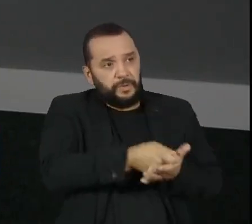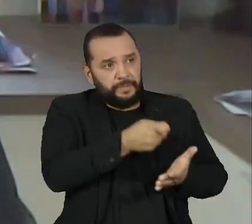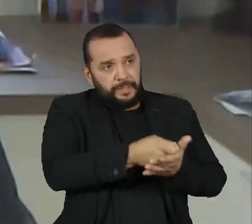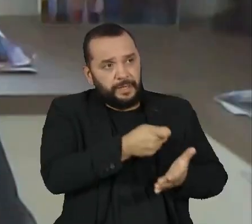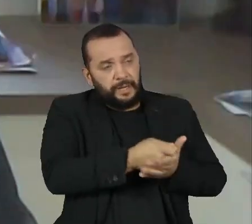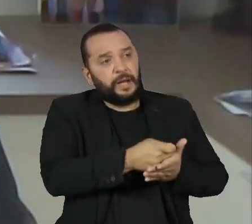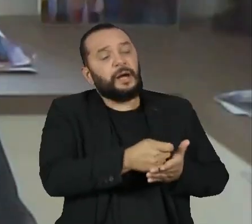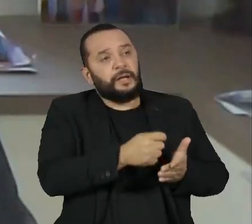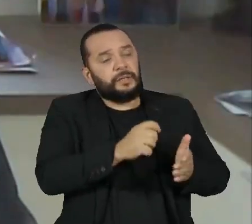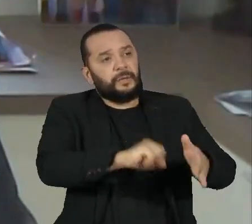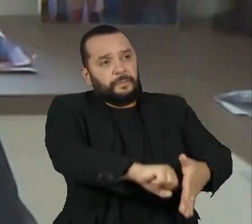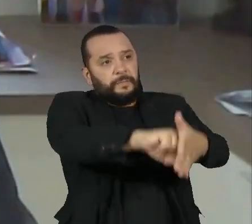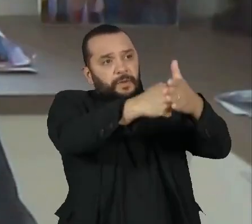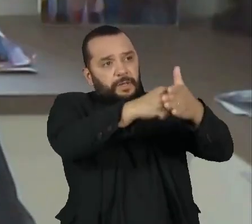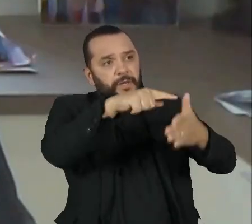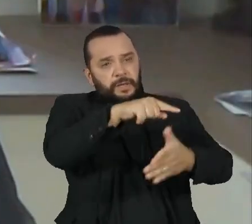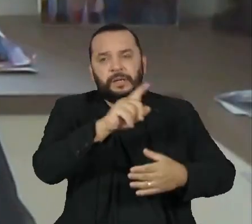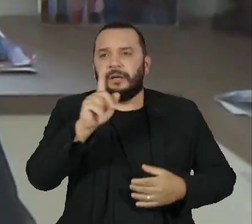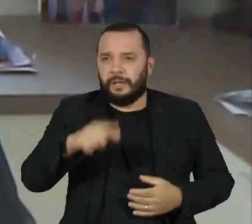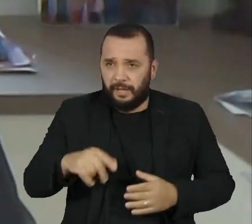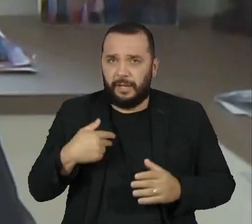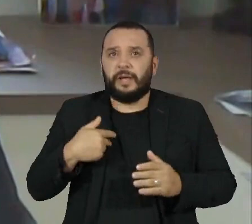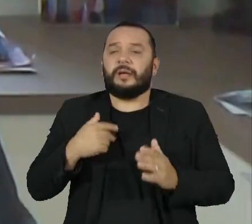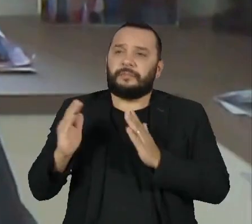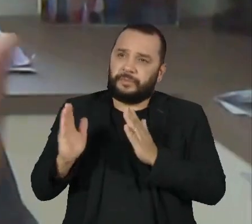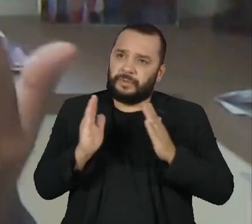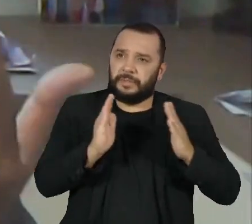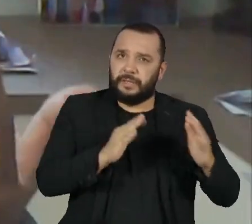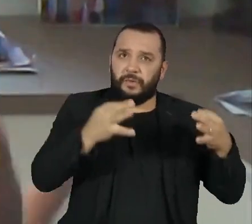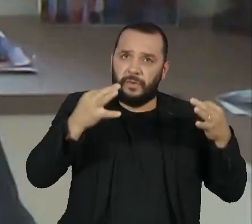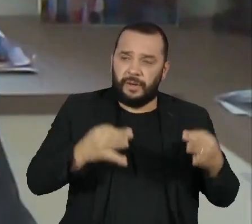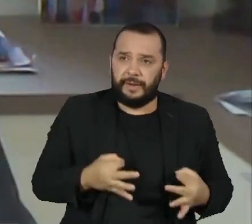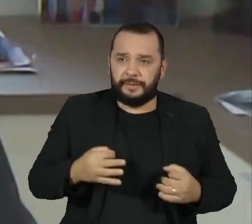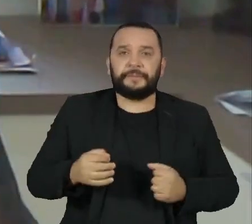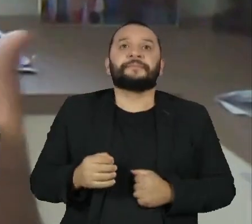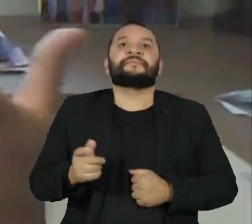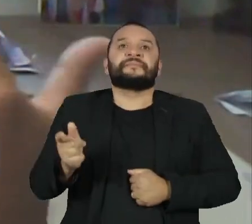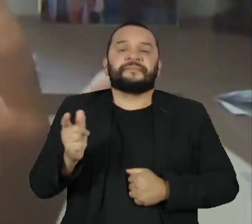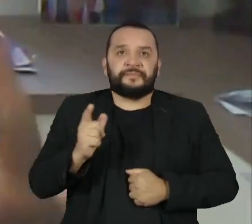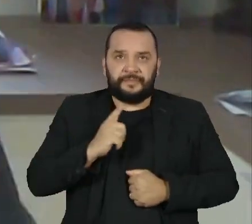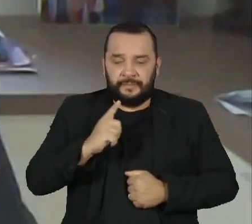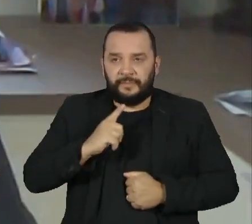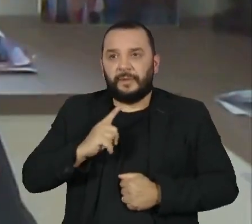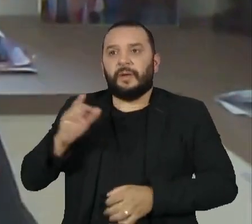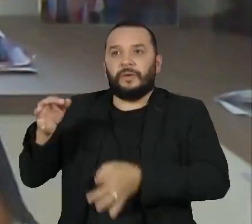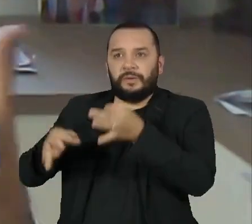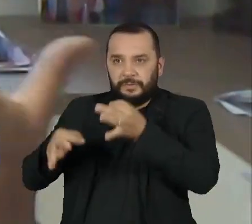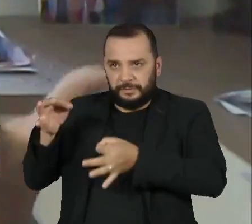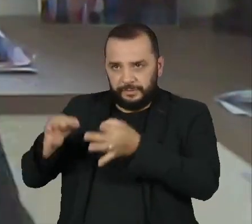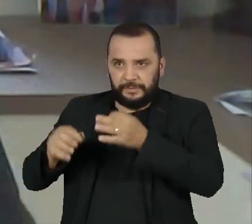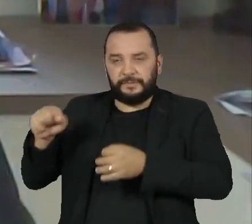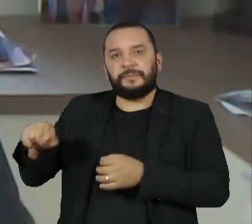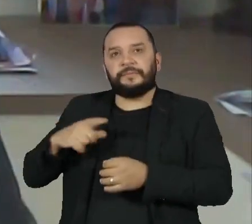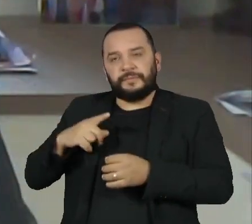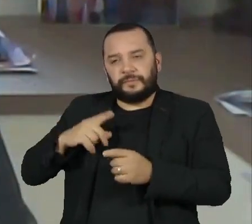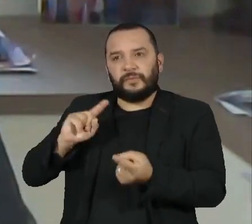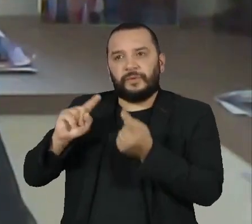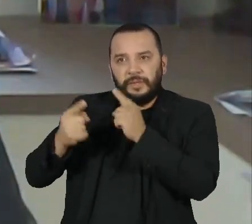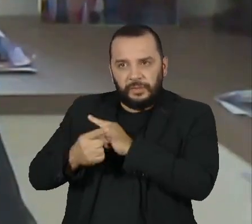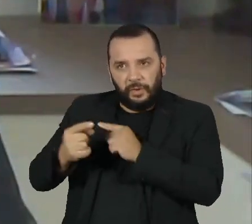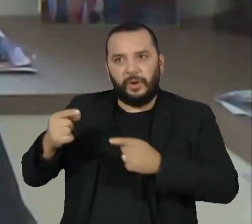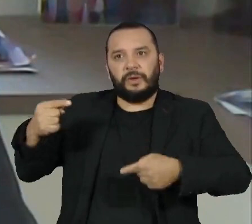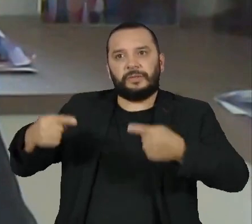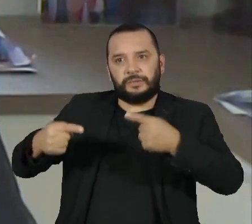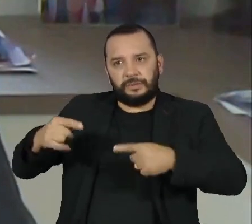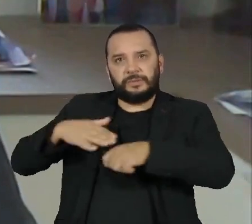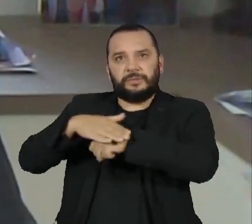conteúdo. Esse é o caminho correto, porque perante o Judiciário, tudo isso é feito com contraditório, com publicidade, com discussão de argumentos, né?